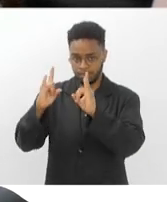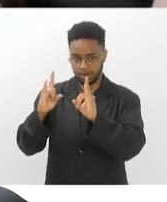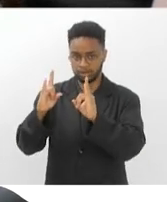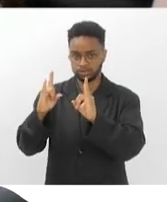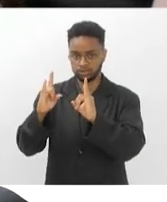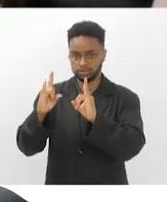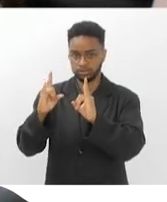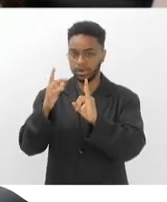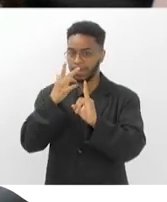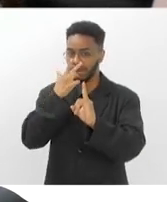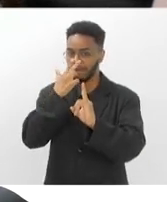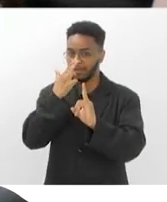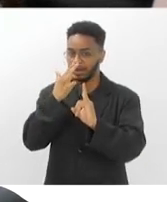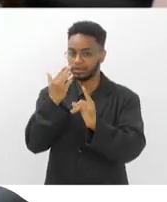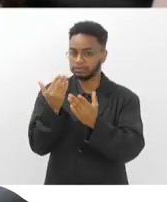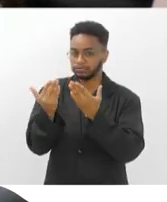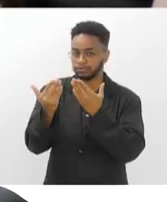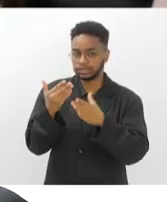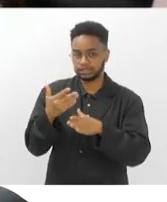como fosse uma cidade.